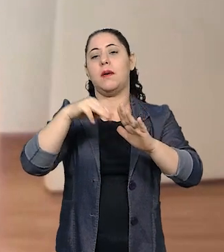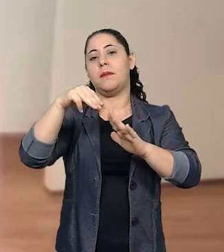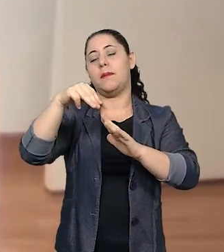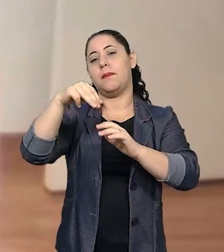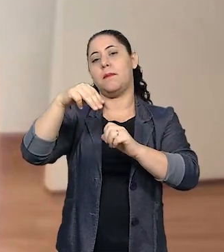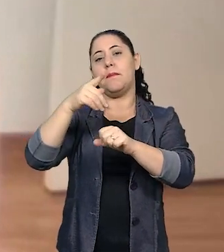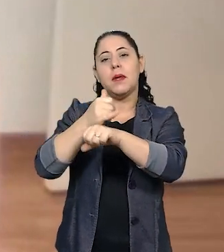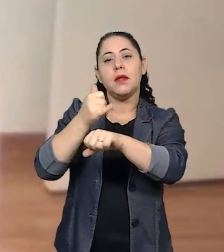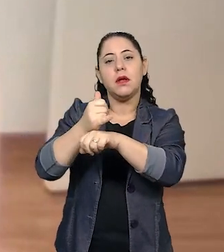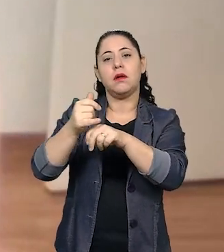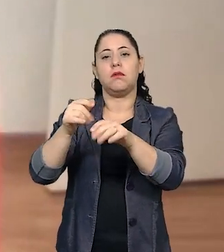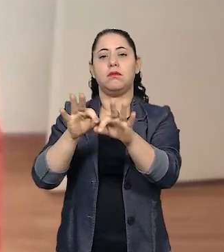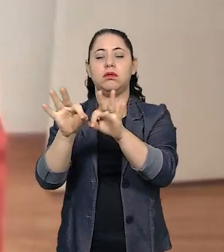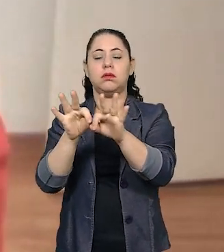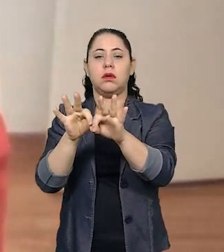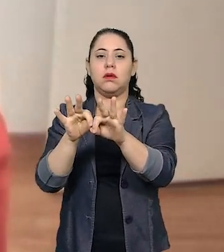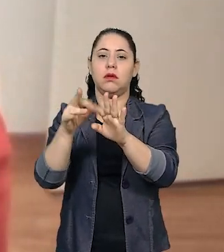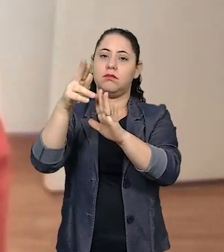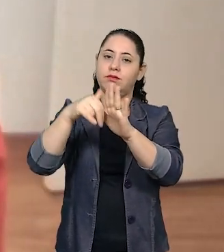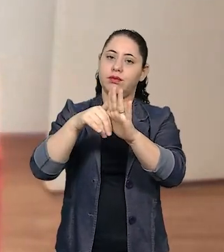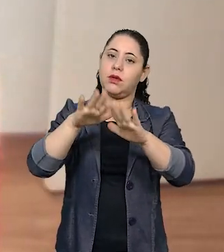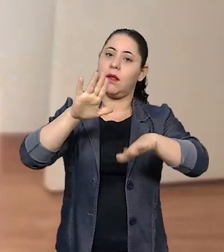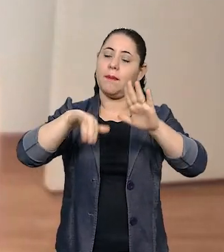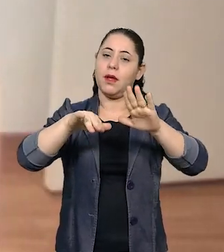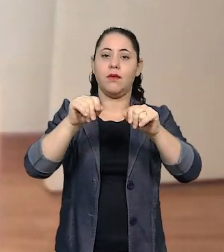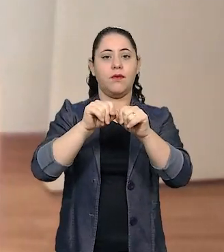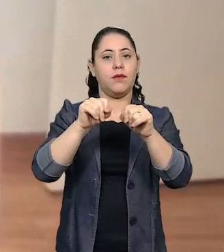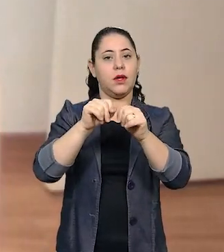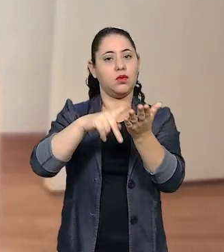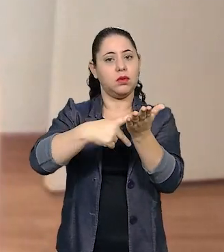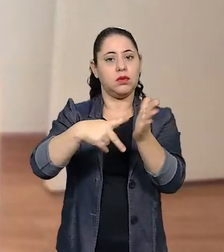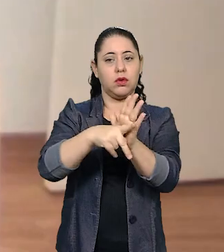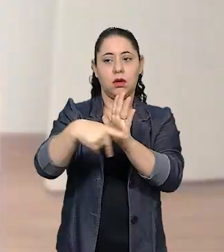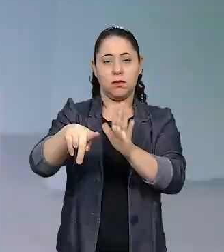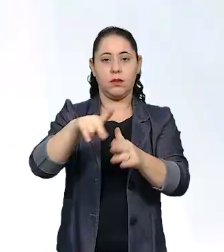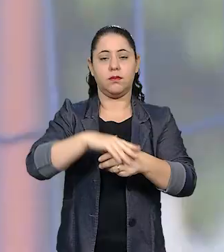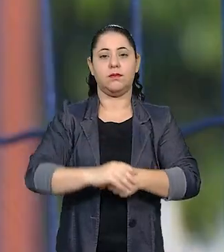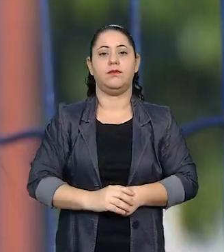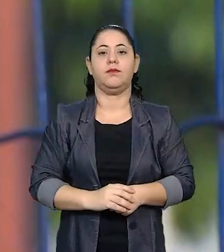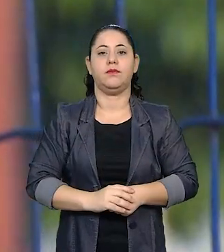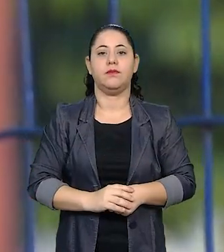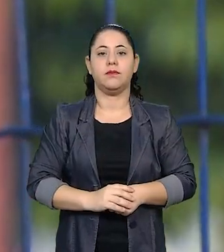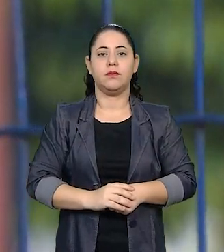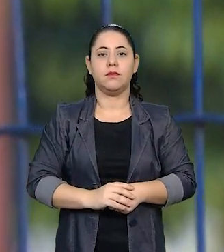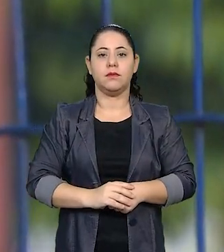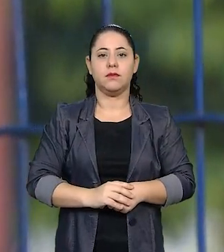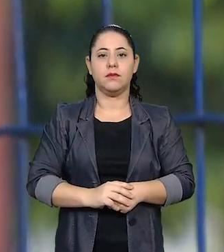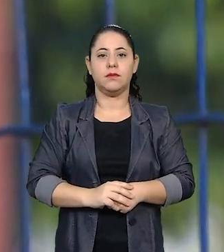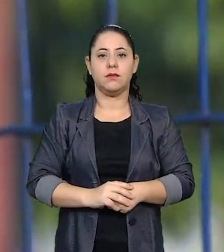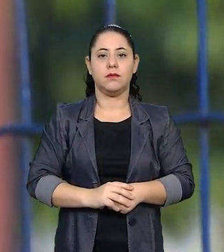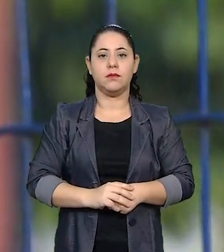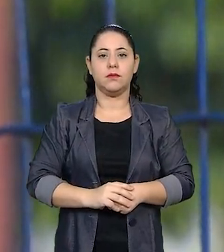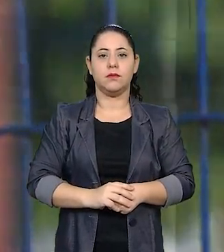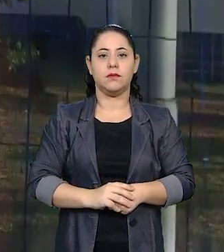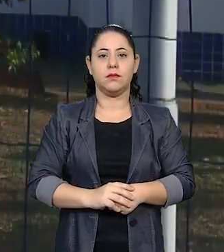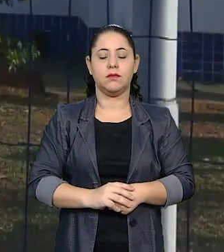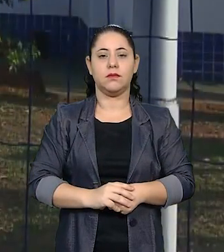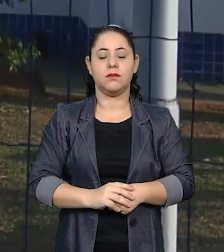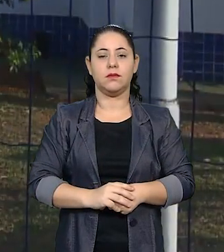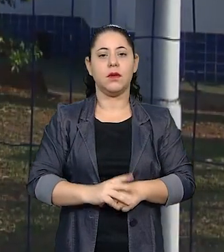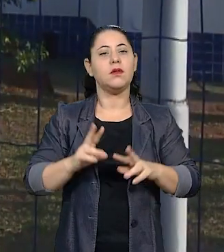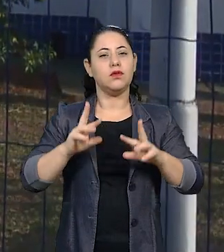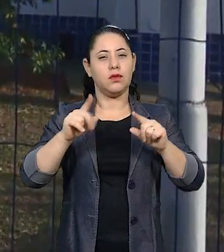cada área de trabalho, né? Se for professor, é uma determinada regra, se for metalúrgico, é outra regra. Então, depende dessa regra que